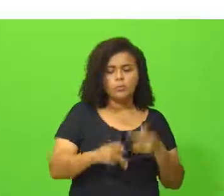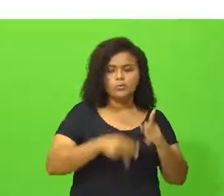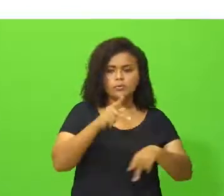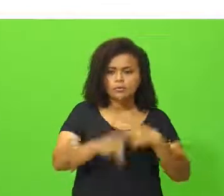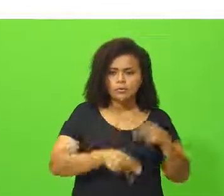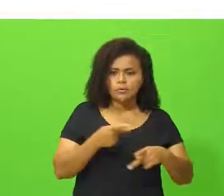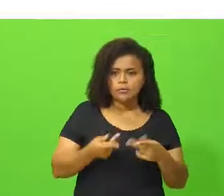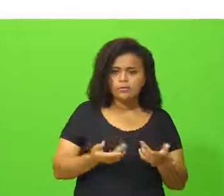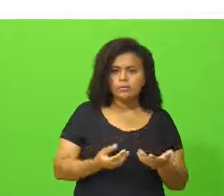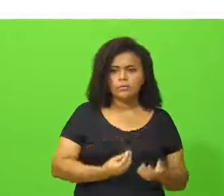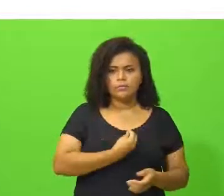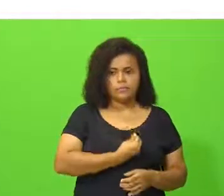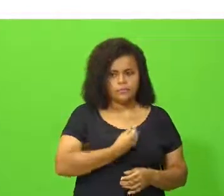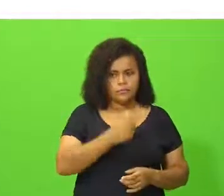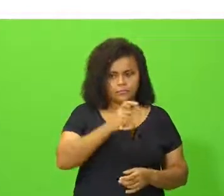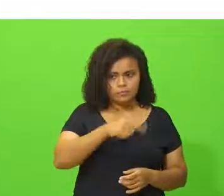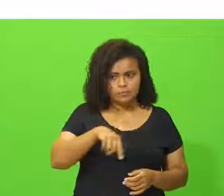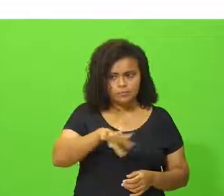ver o